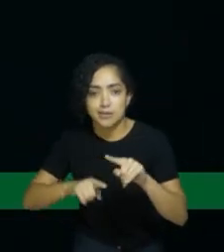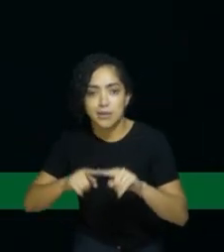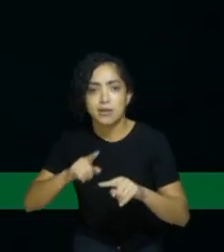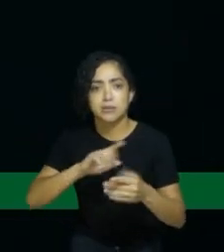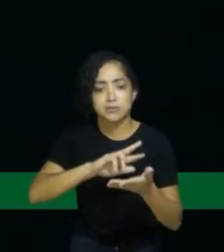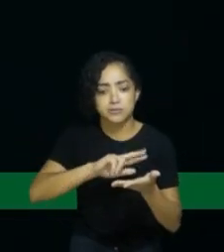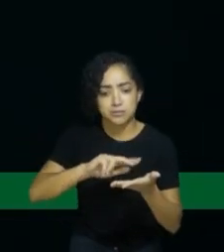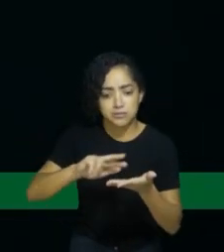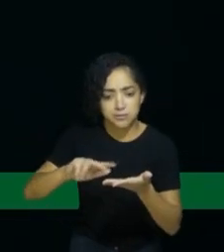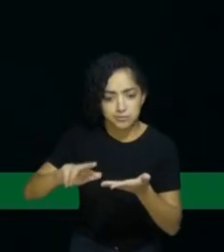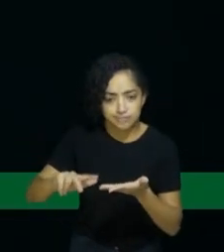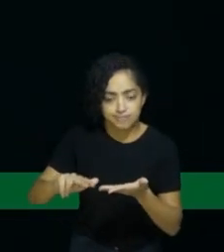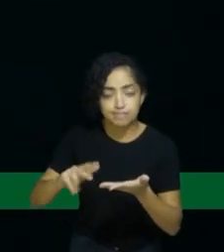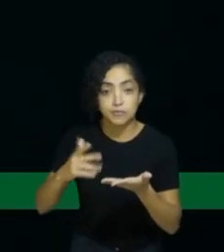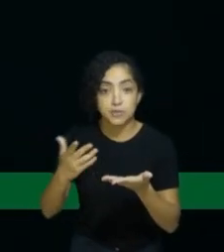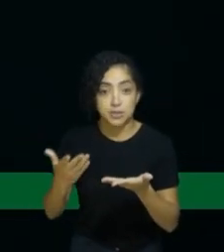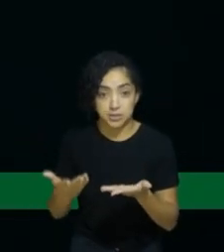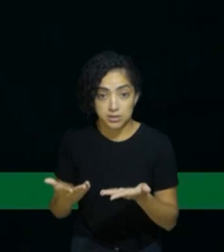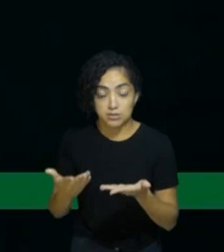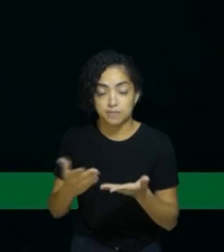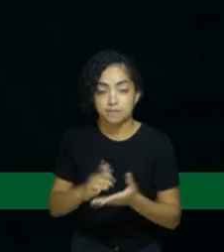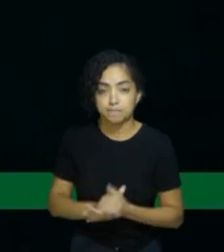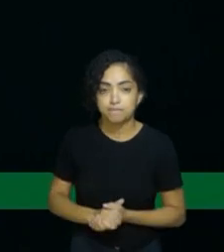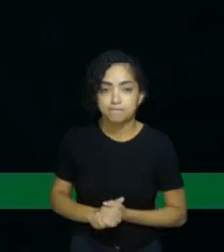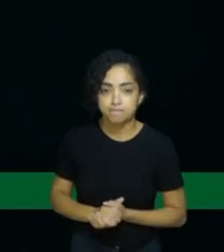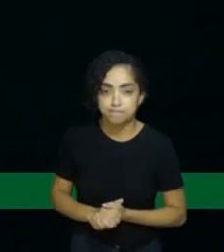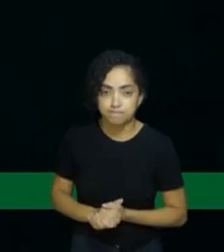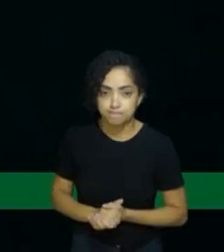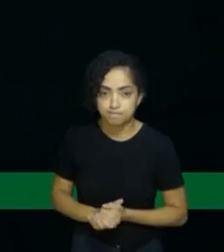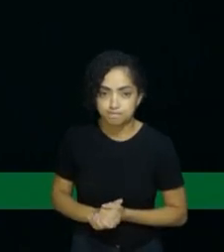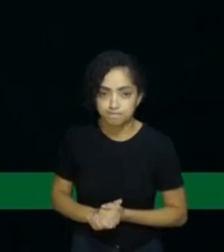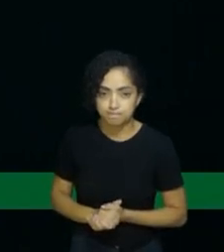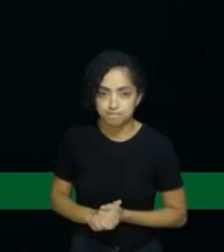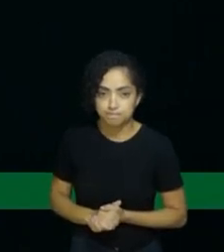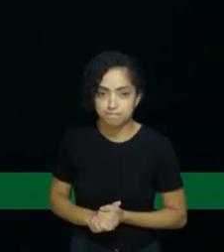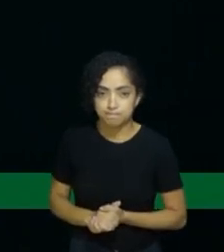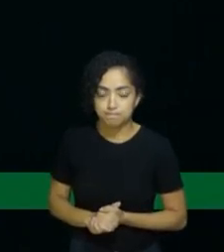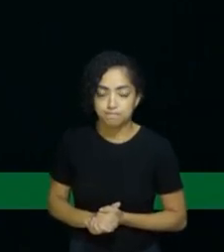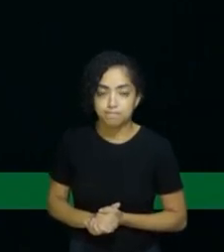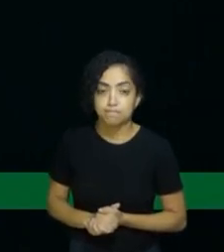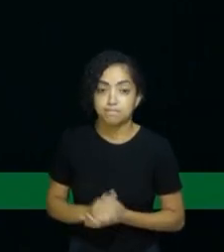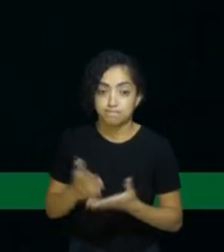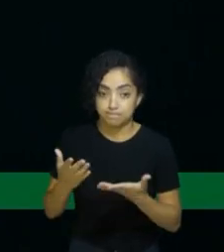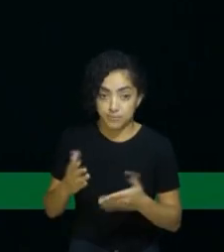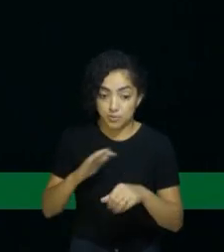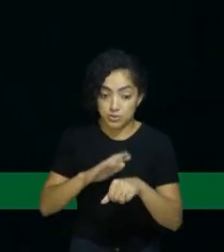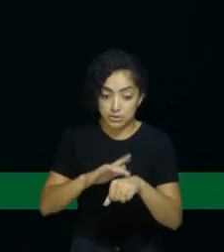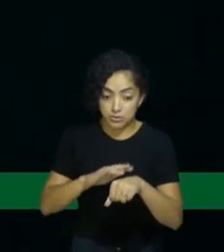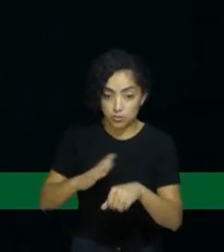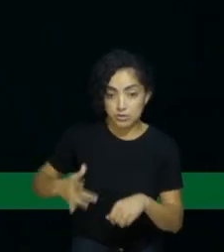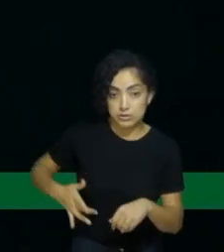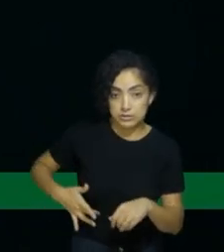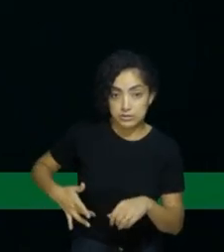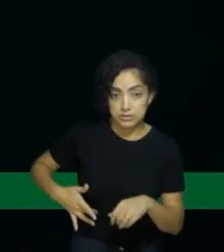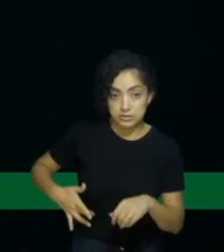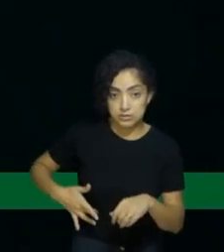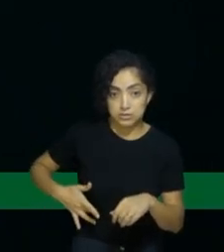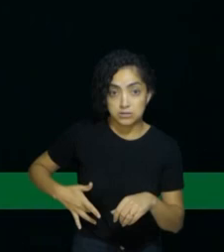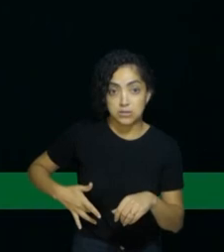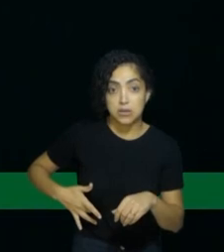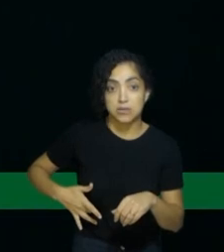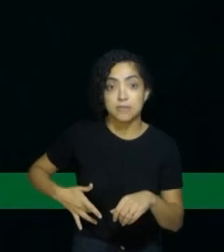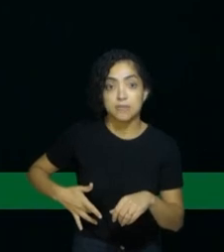de idade a receber pacientes de lá então a doença renal crônica ela restringe